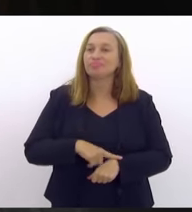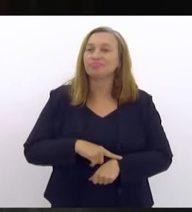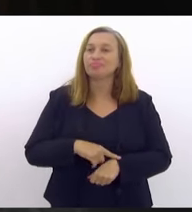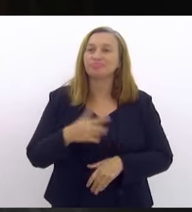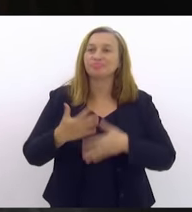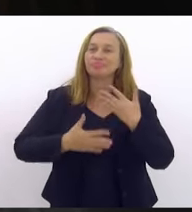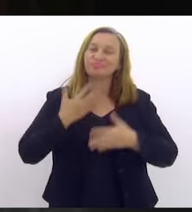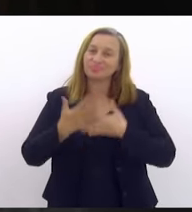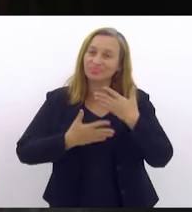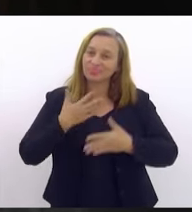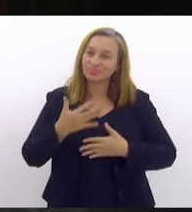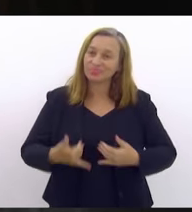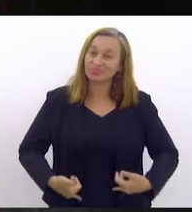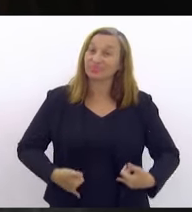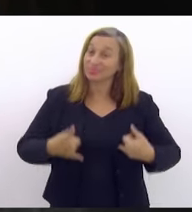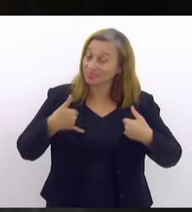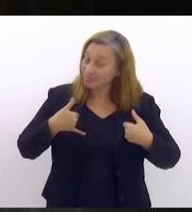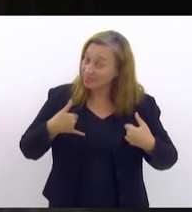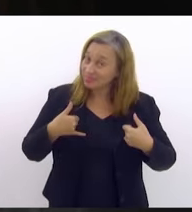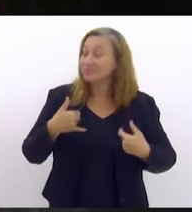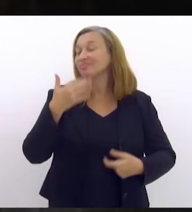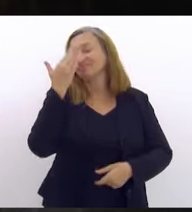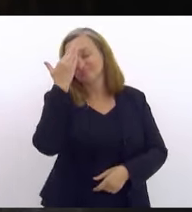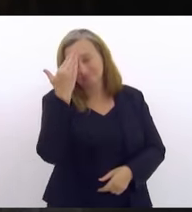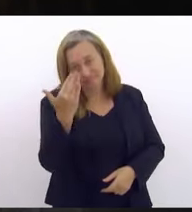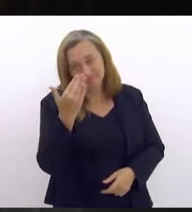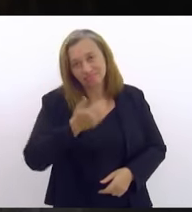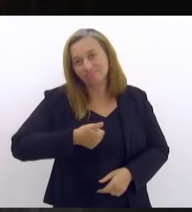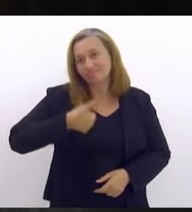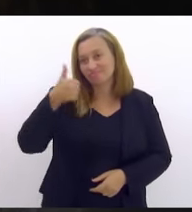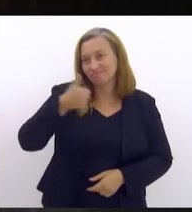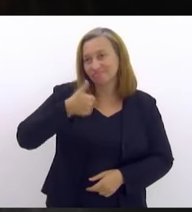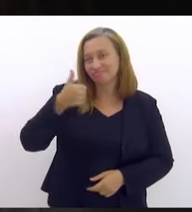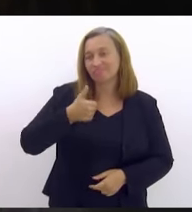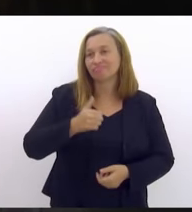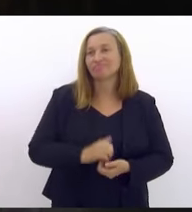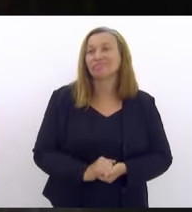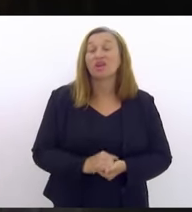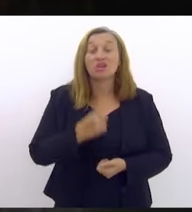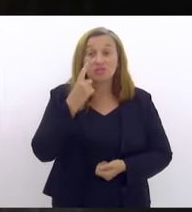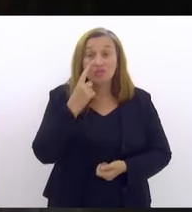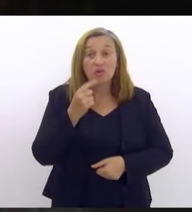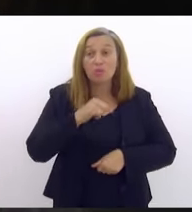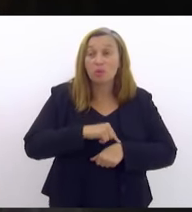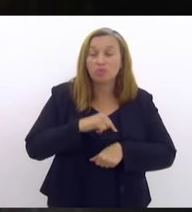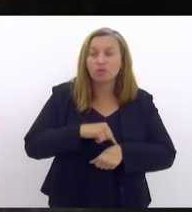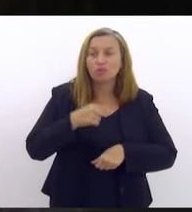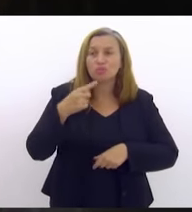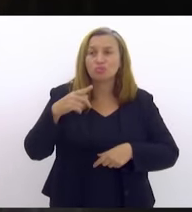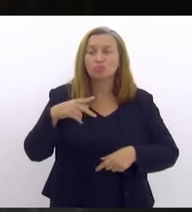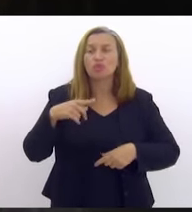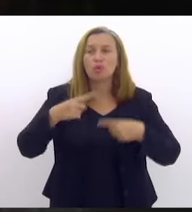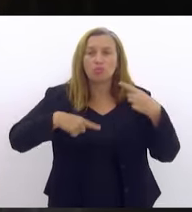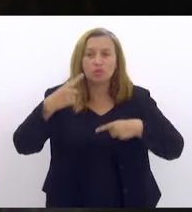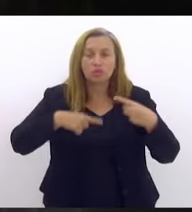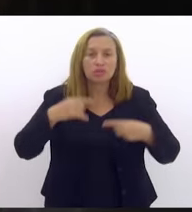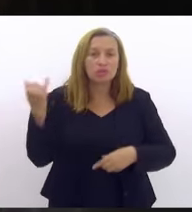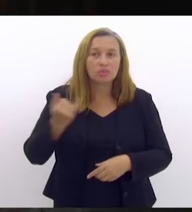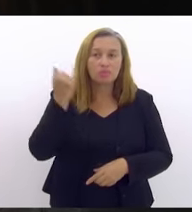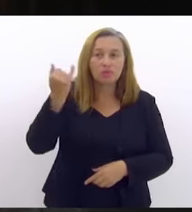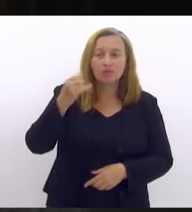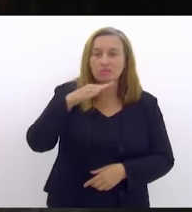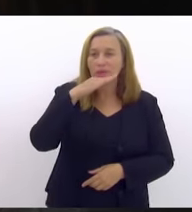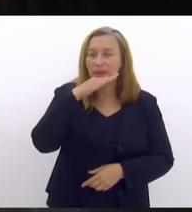muita alegria, muita honra, muita gratidão, em primeiro lugar, em ver um momento político tão importante para